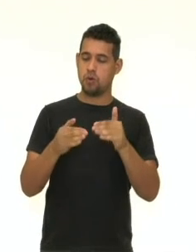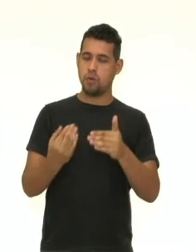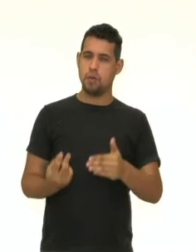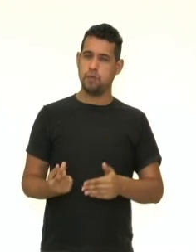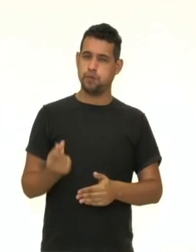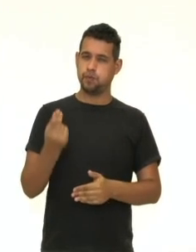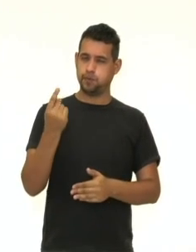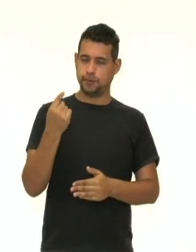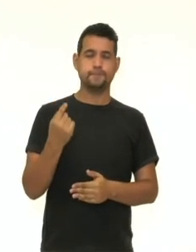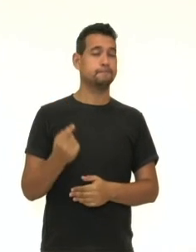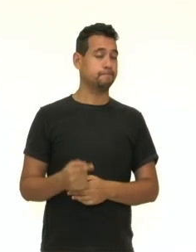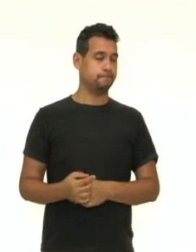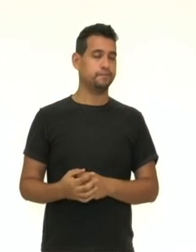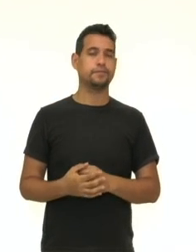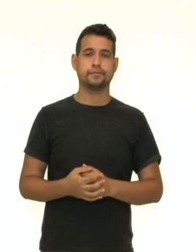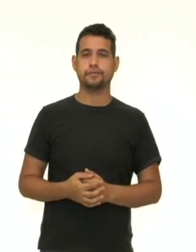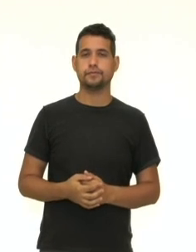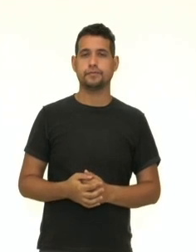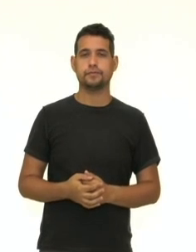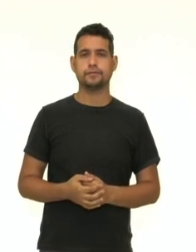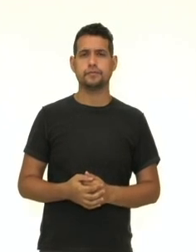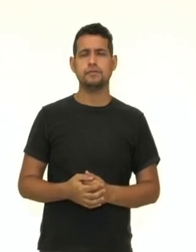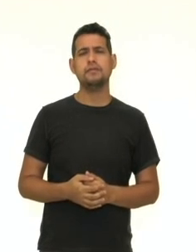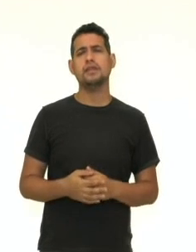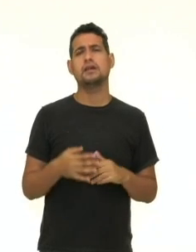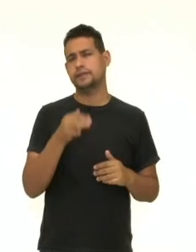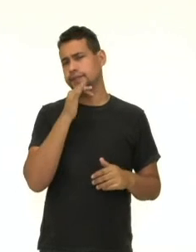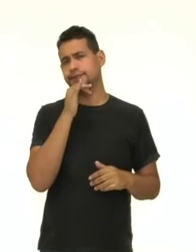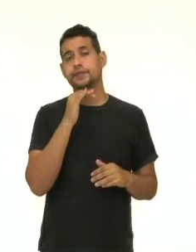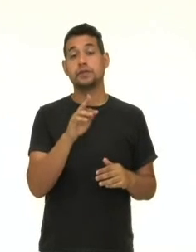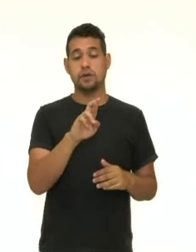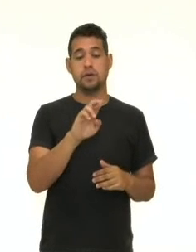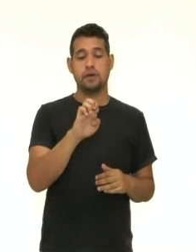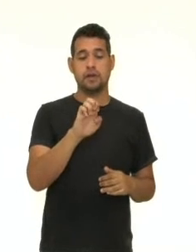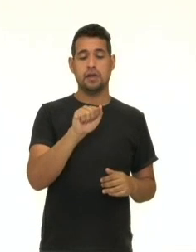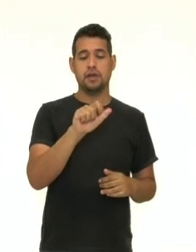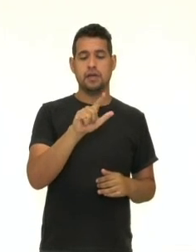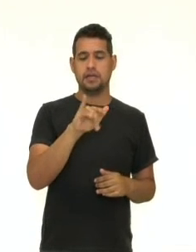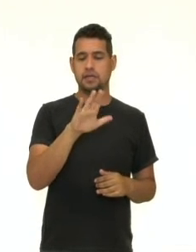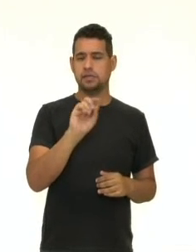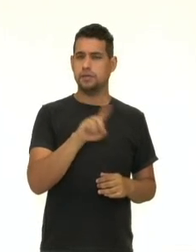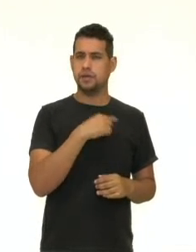da burguesia. Com o realismo, nós temos a